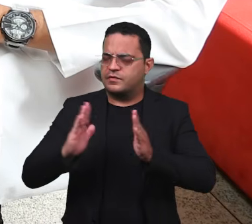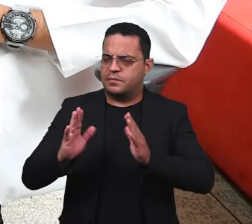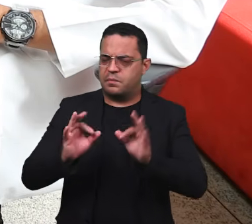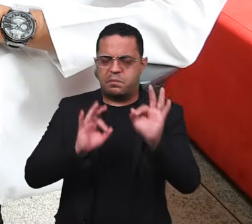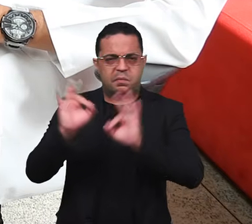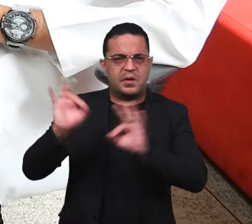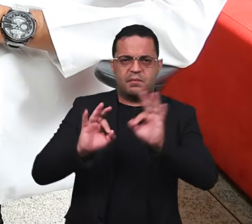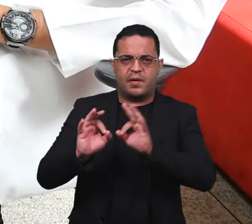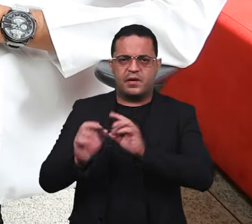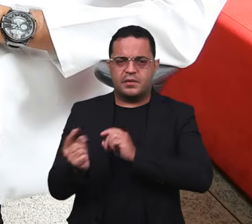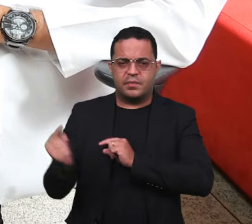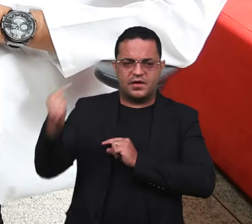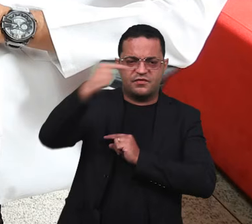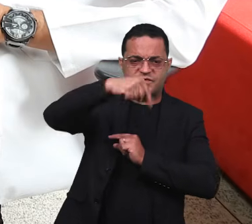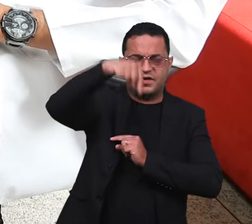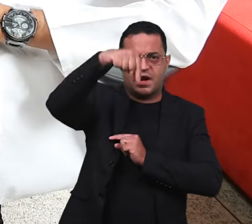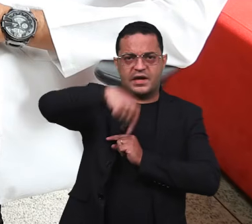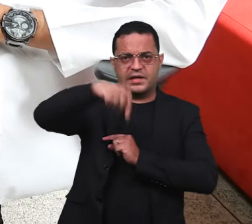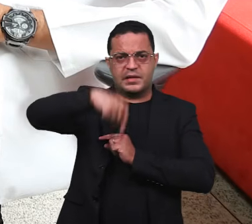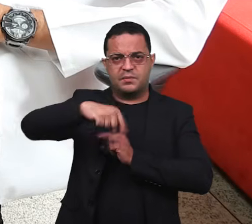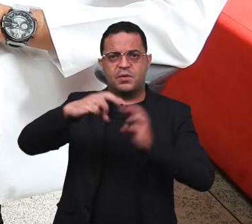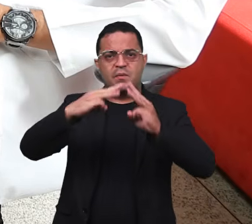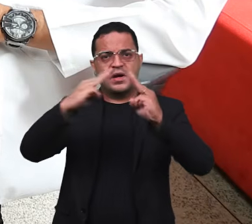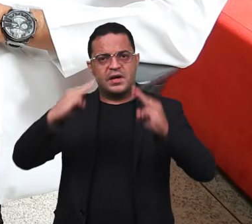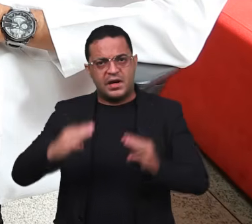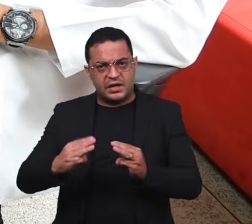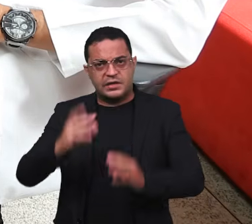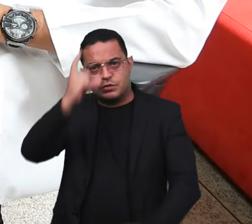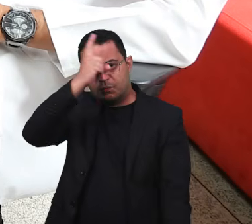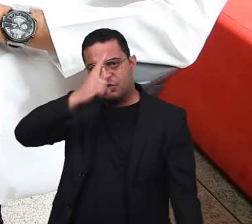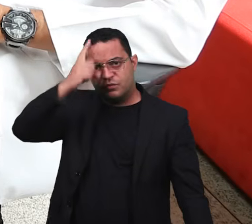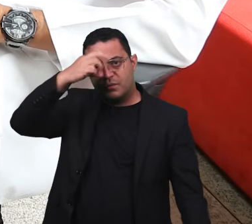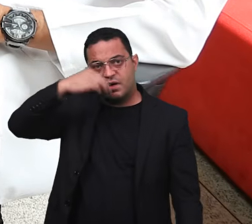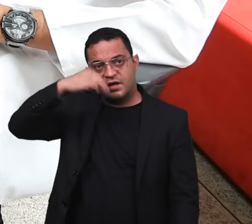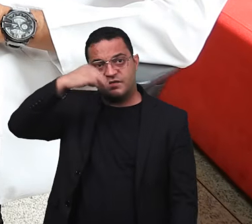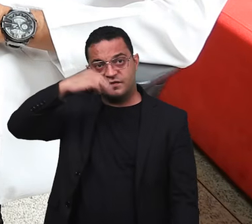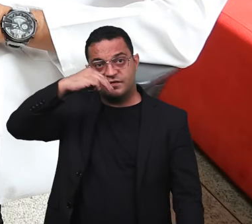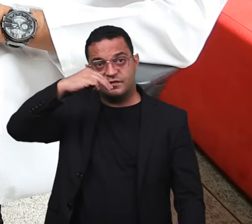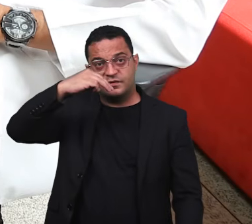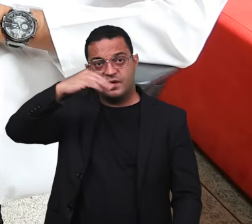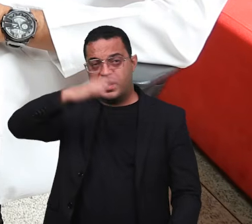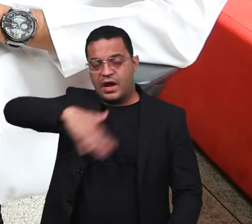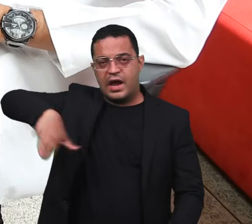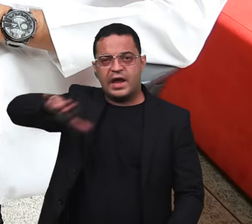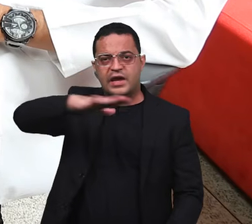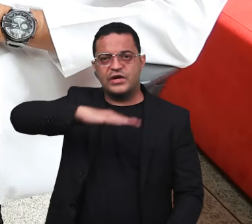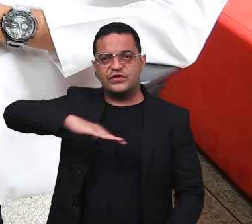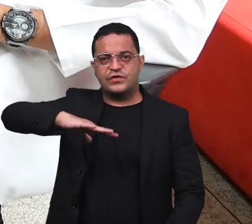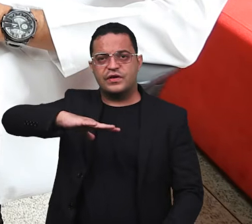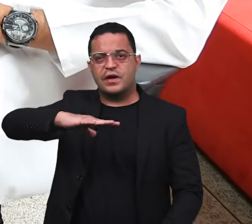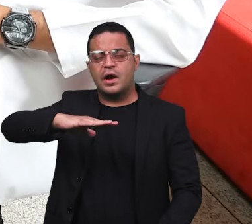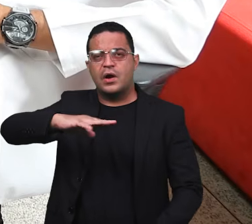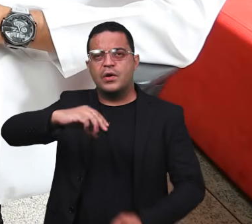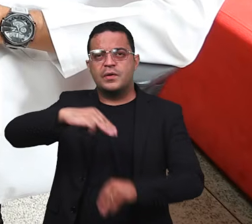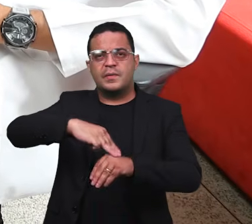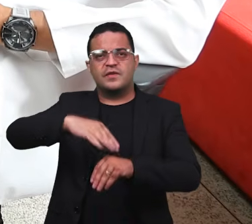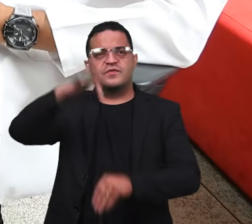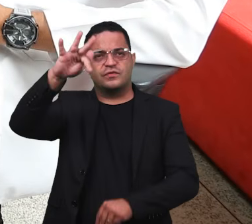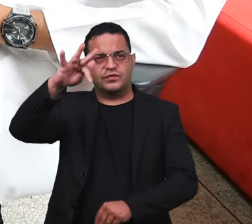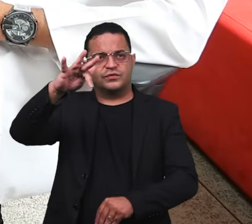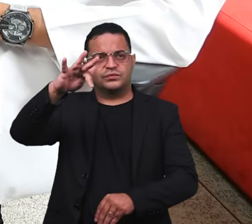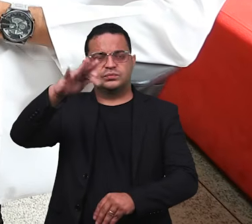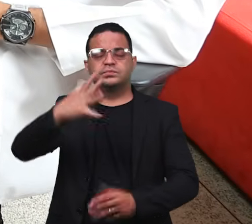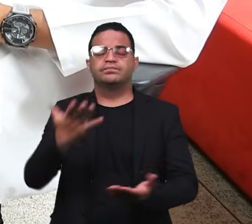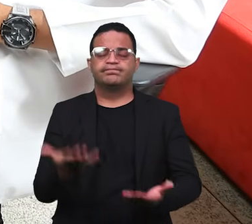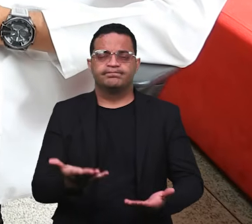estamos aqui falando do município de Marechal Floriano, né? Domingos Martins, né? Mais